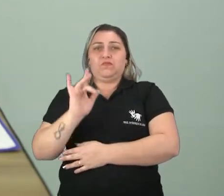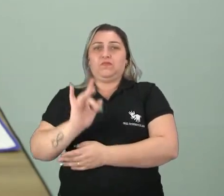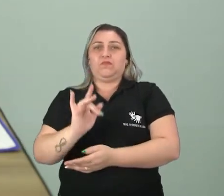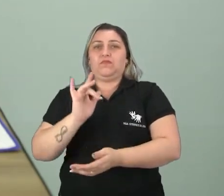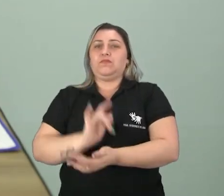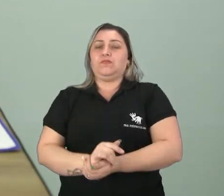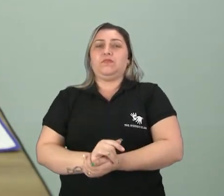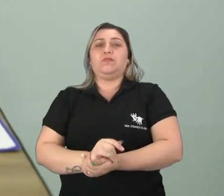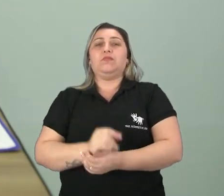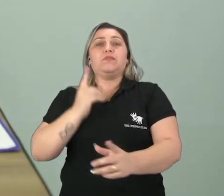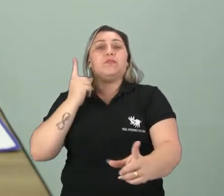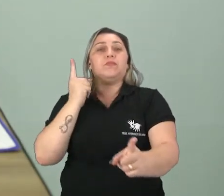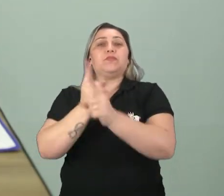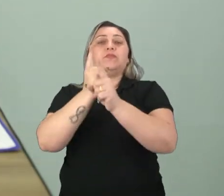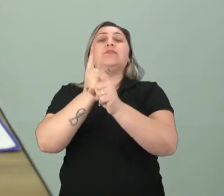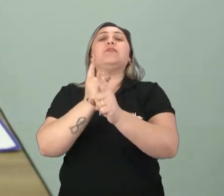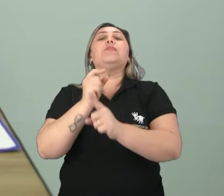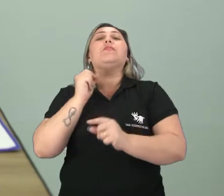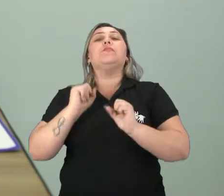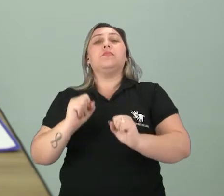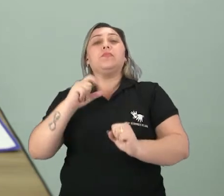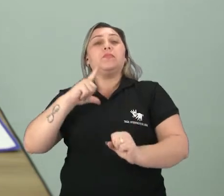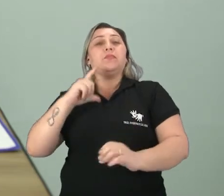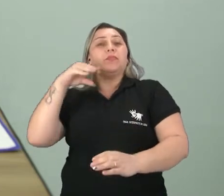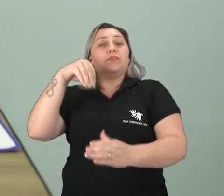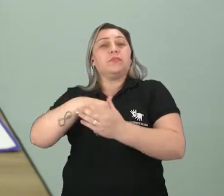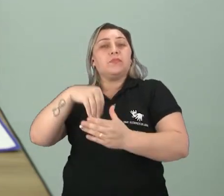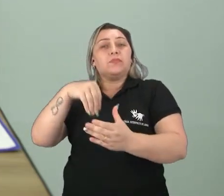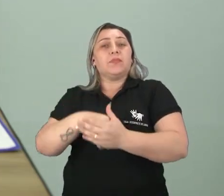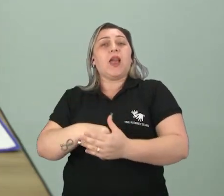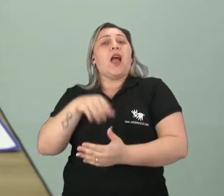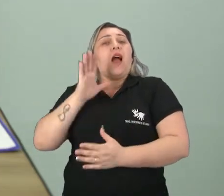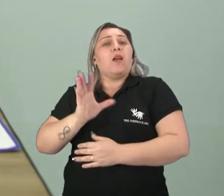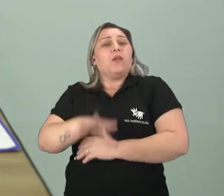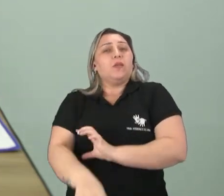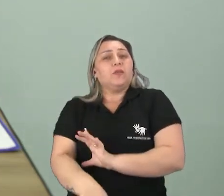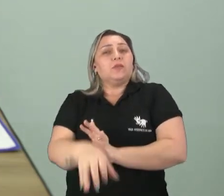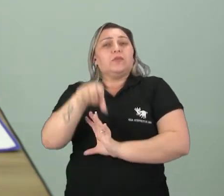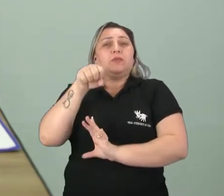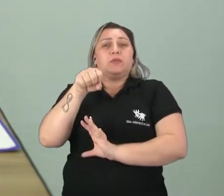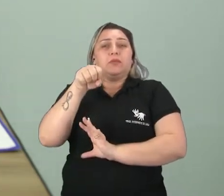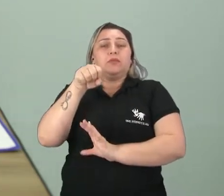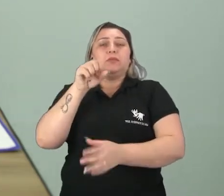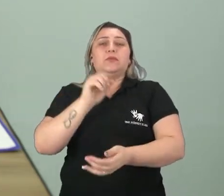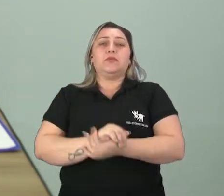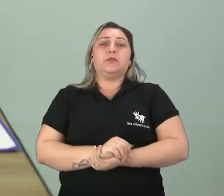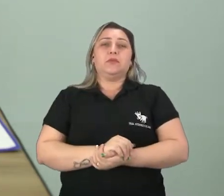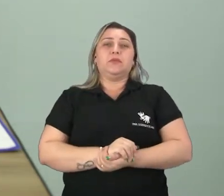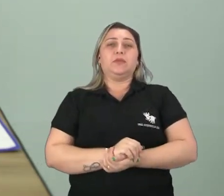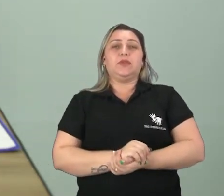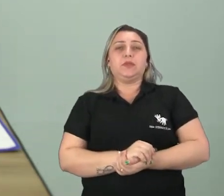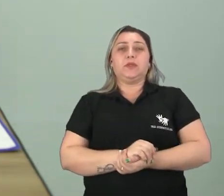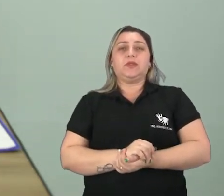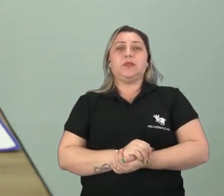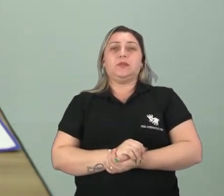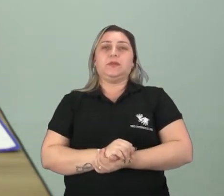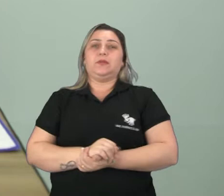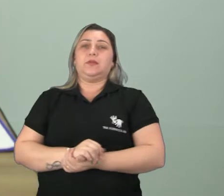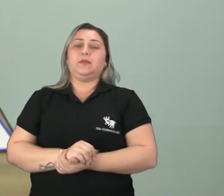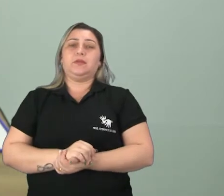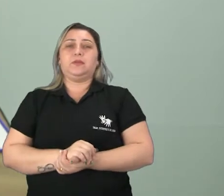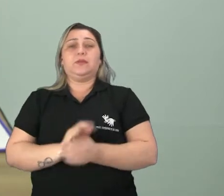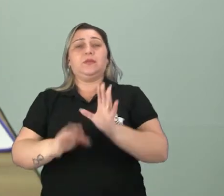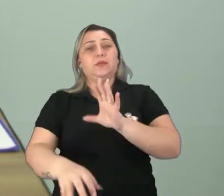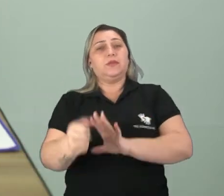para descobrir o que pode ter lá dentro agora eu vou pegar com a minha mão vamos lá vou